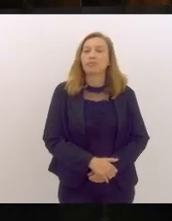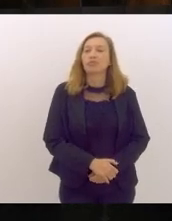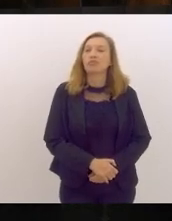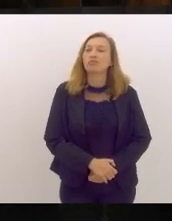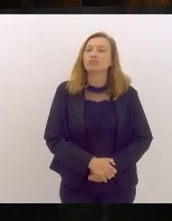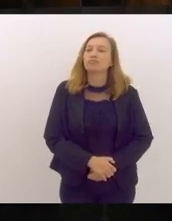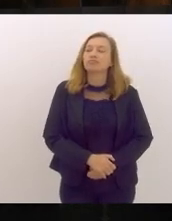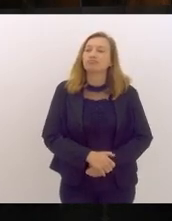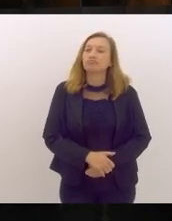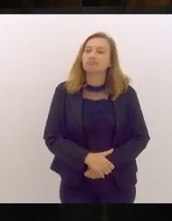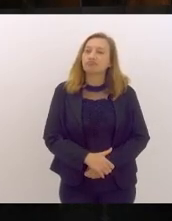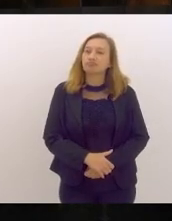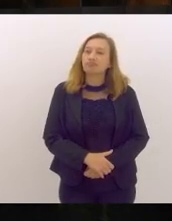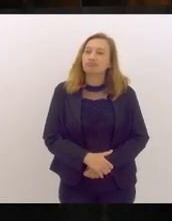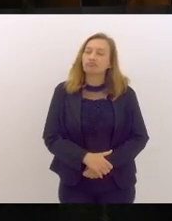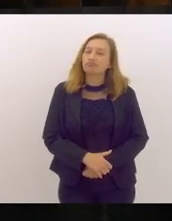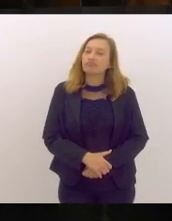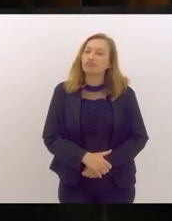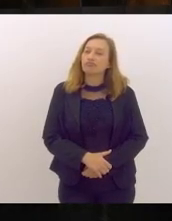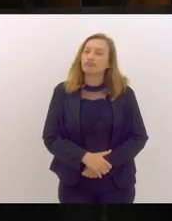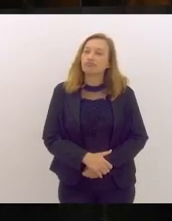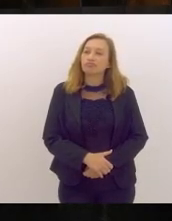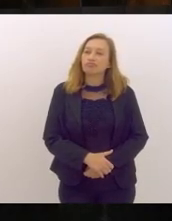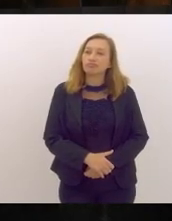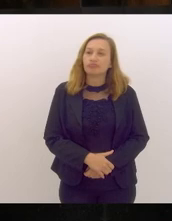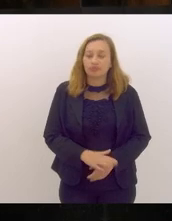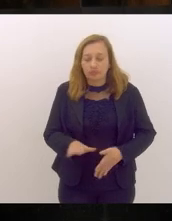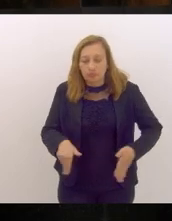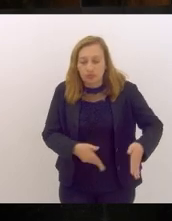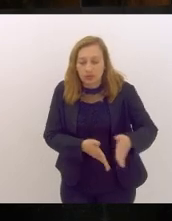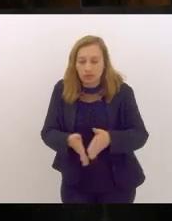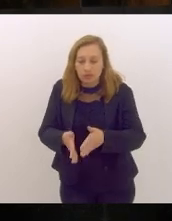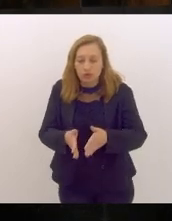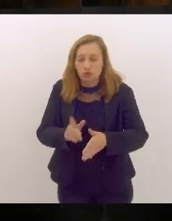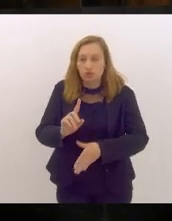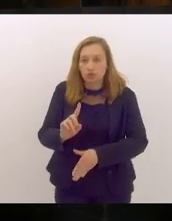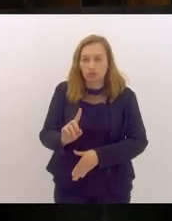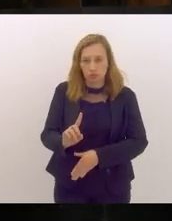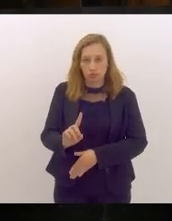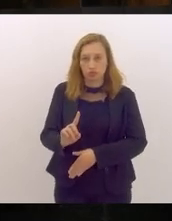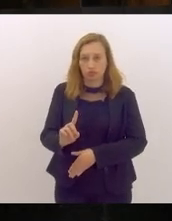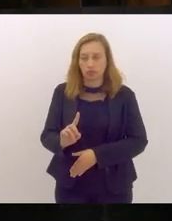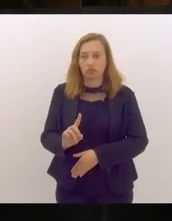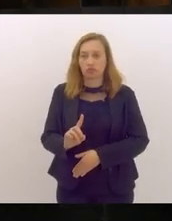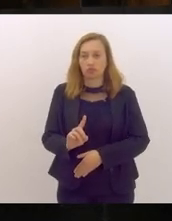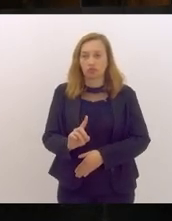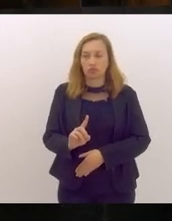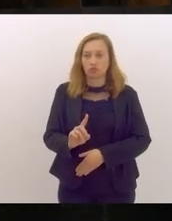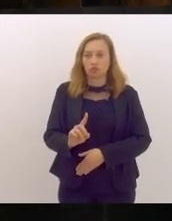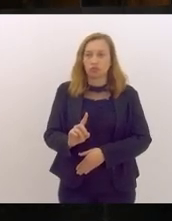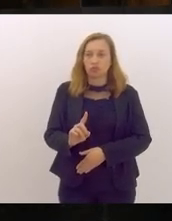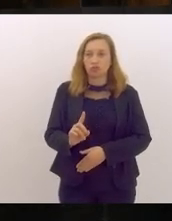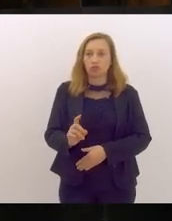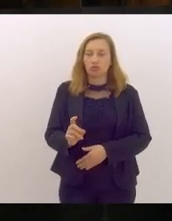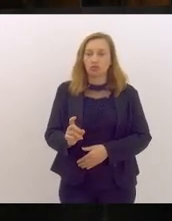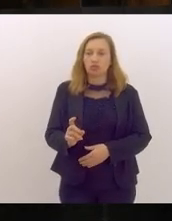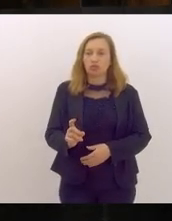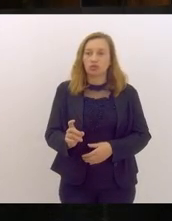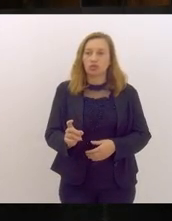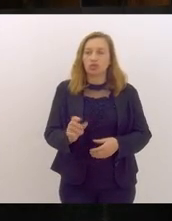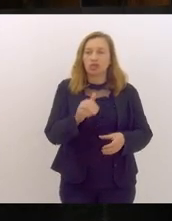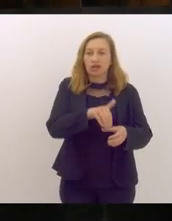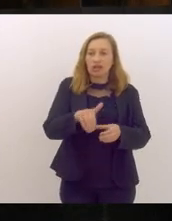ele tomou como caminho único se reeleger